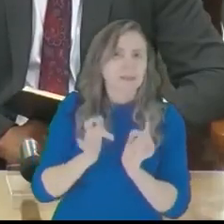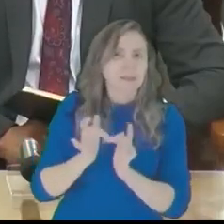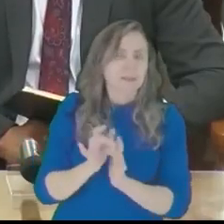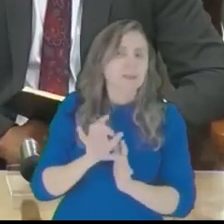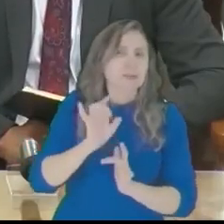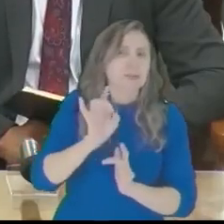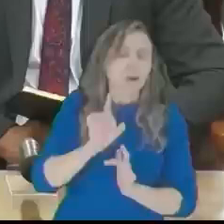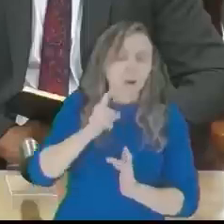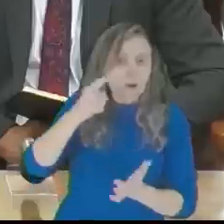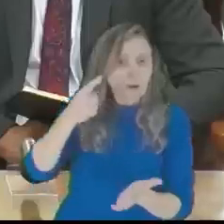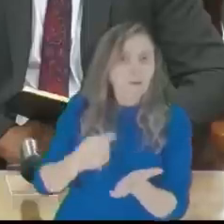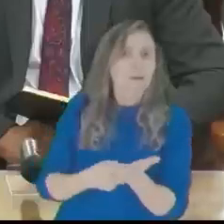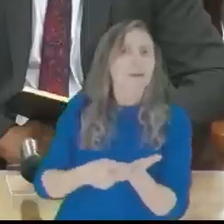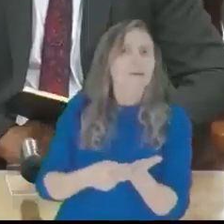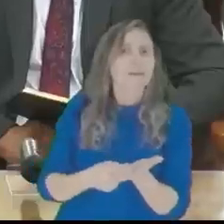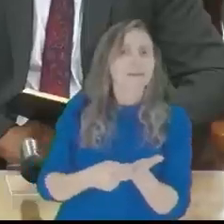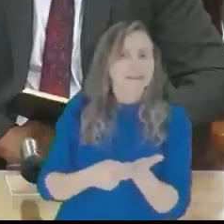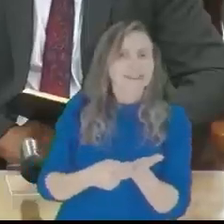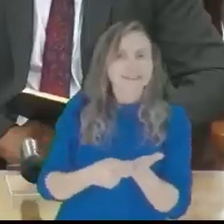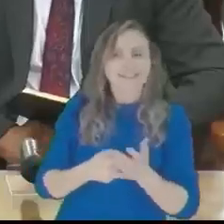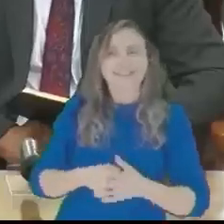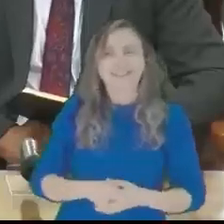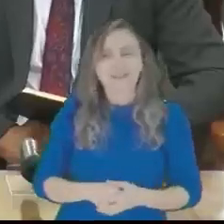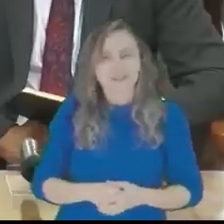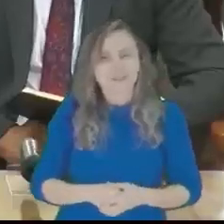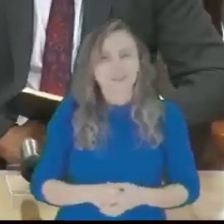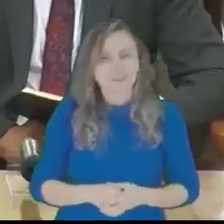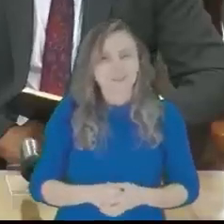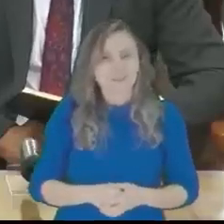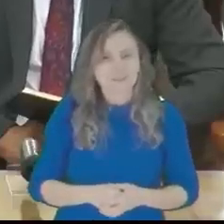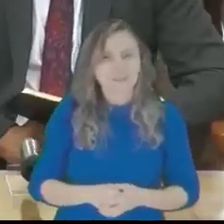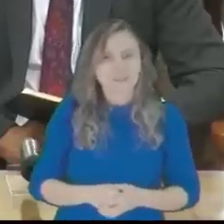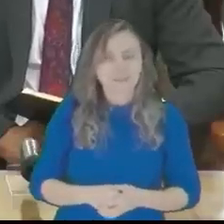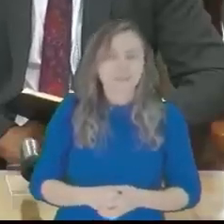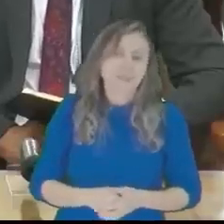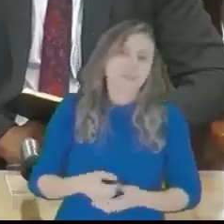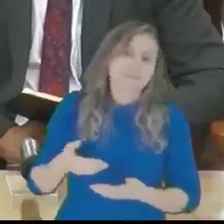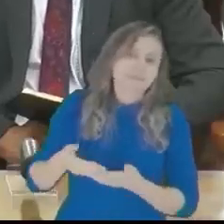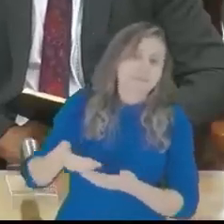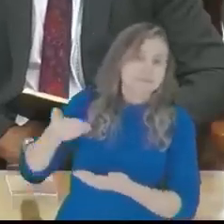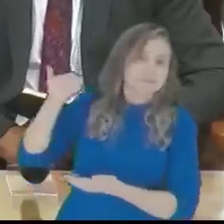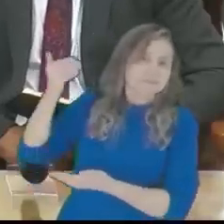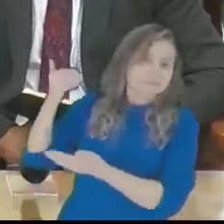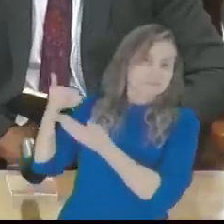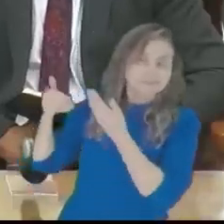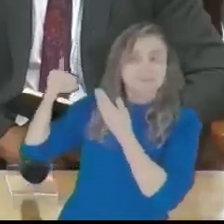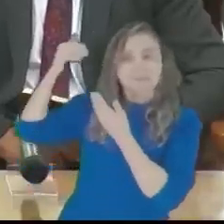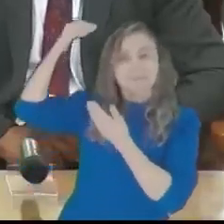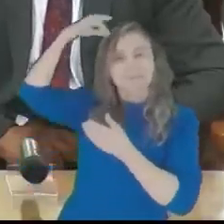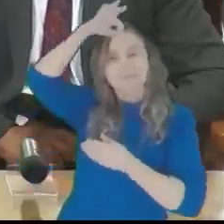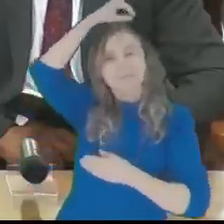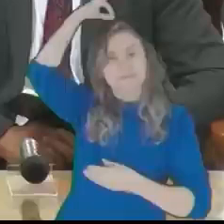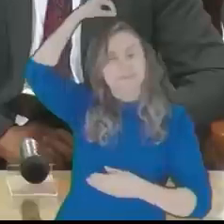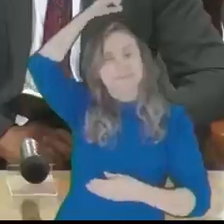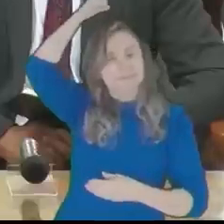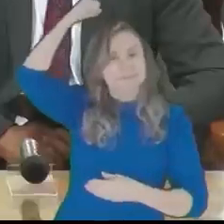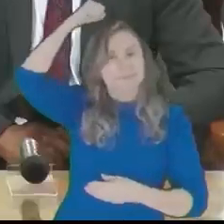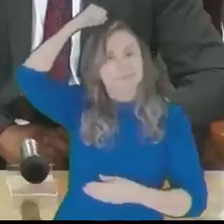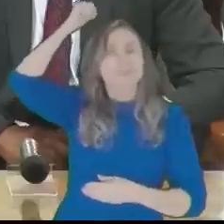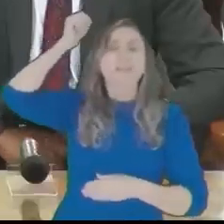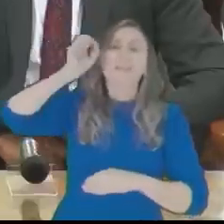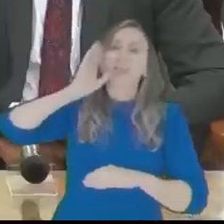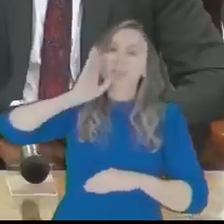do Pai. Então, meus amados irmãos, no tempo antigo, o Espírito Santo já atuava no